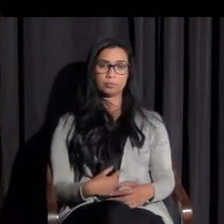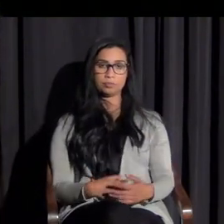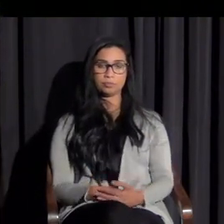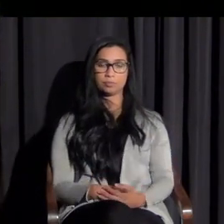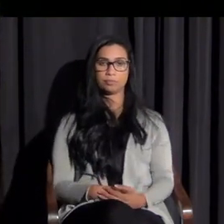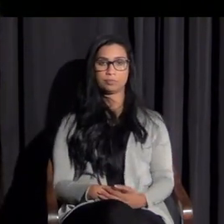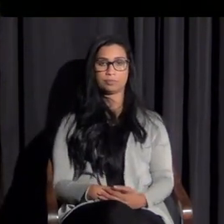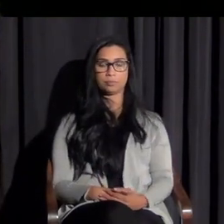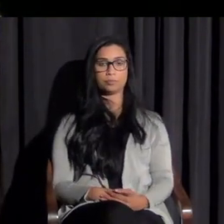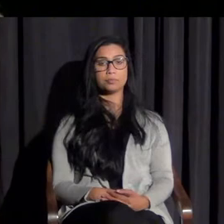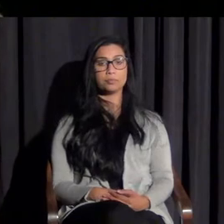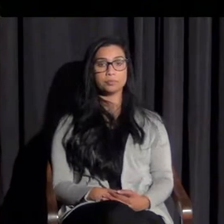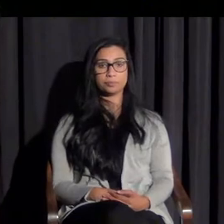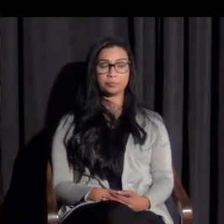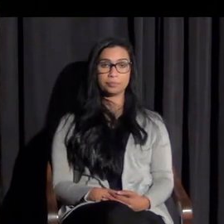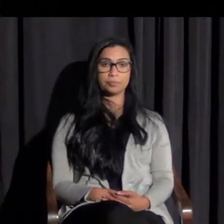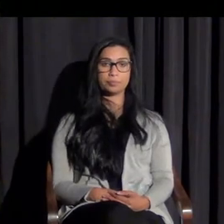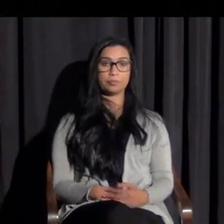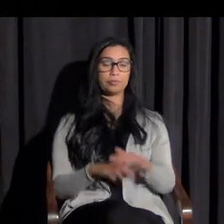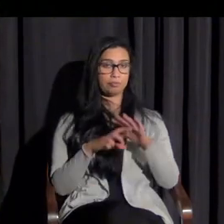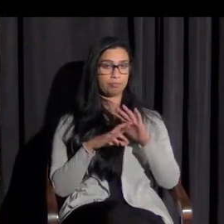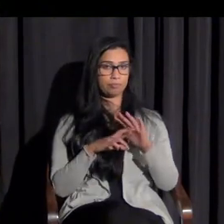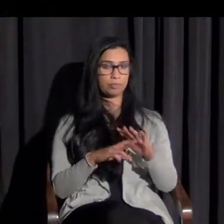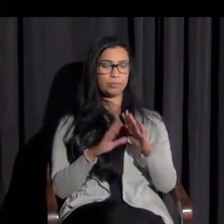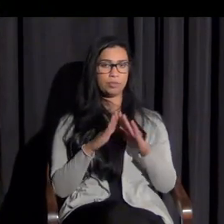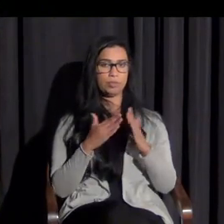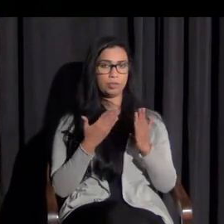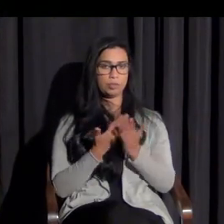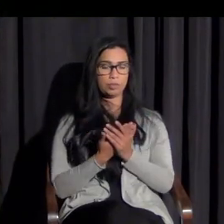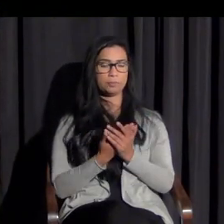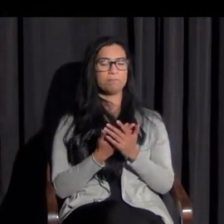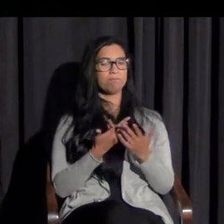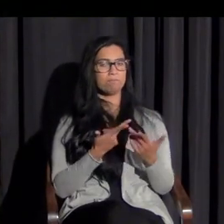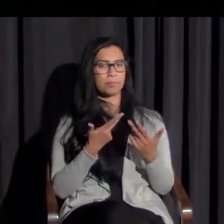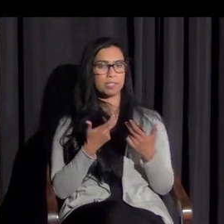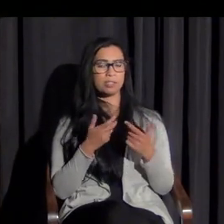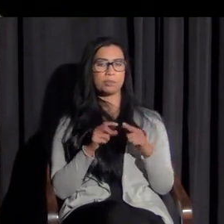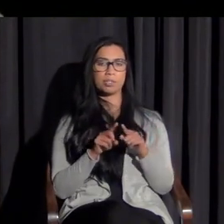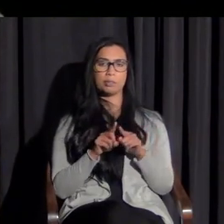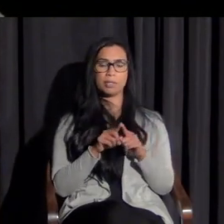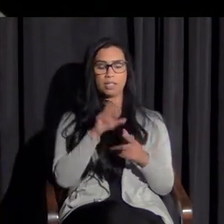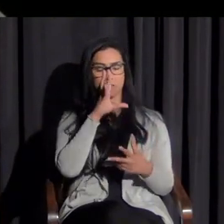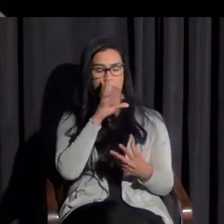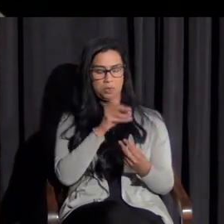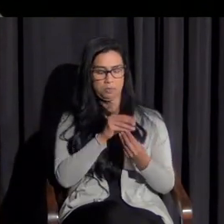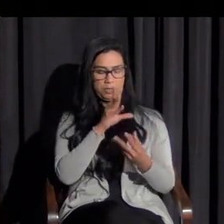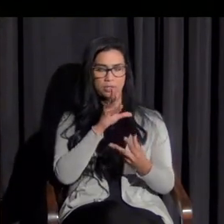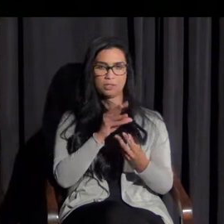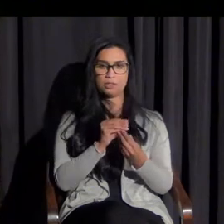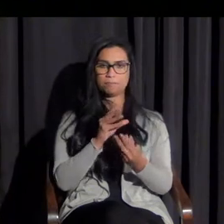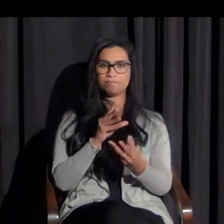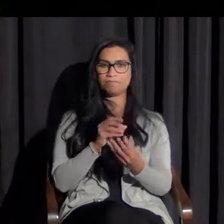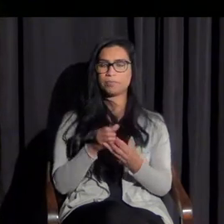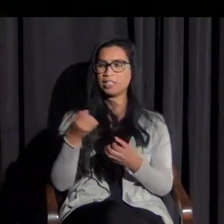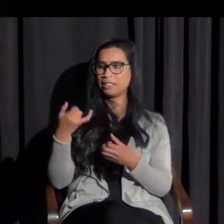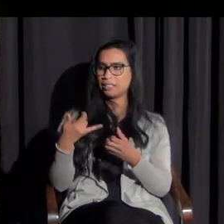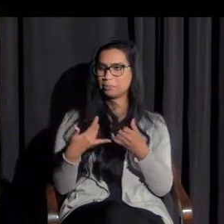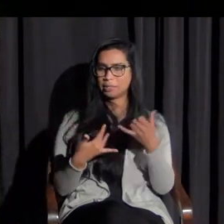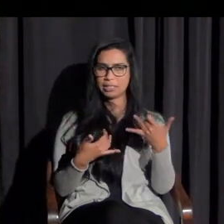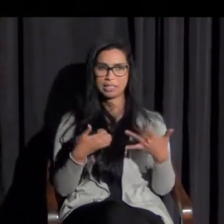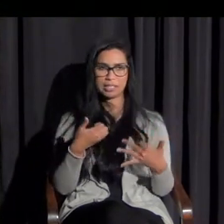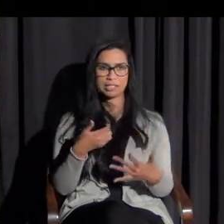Então, com relação às representações da escola, né, a gente percebe que as compreensões e justificativas, de modo